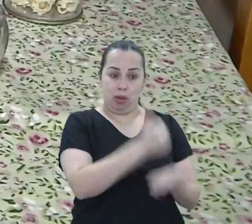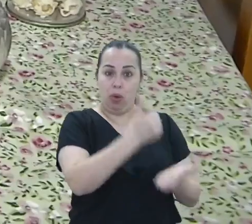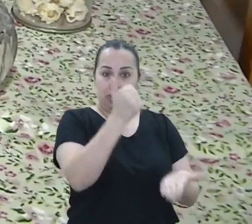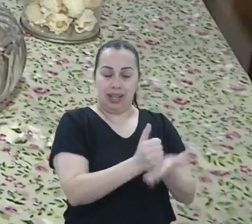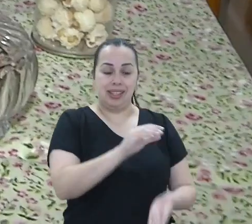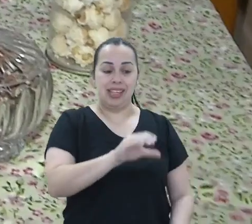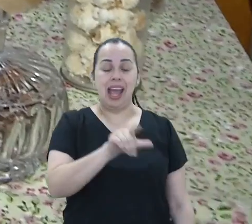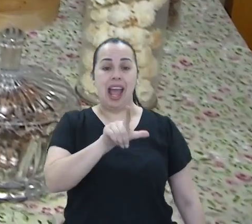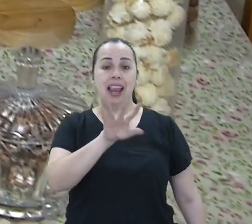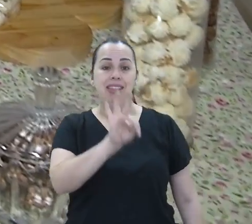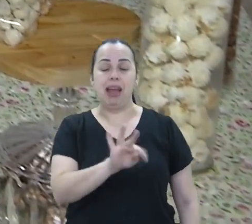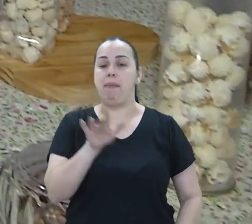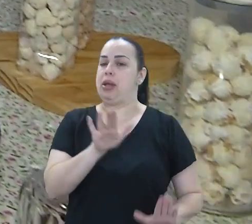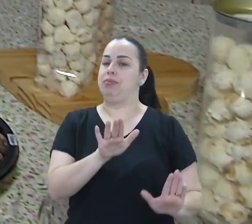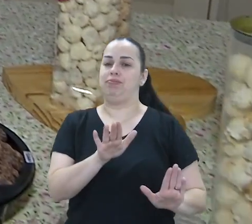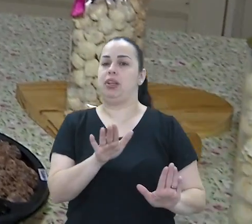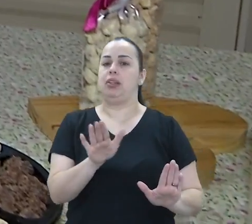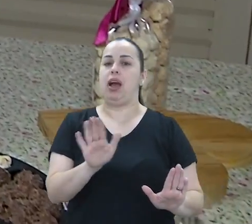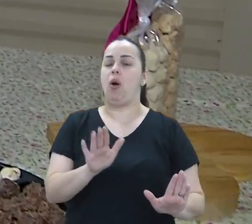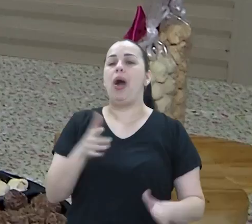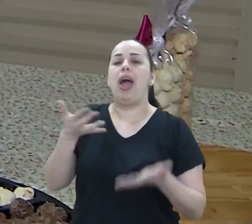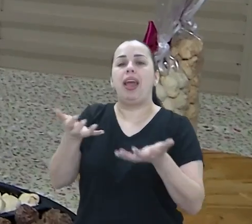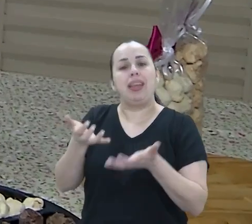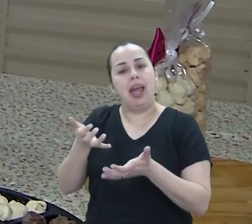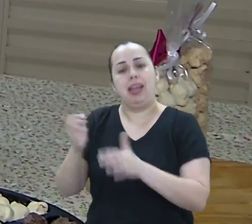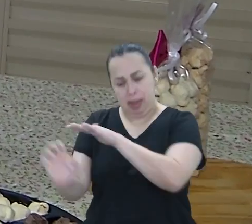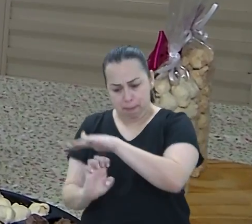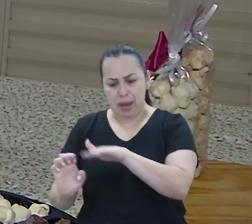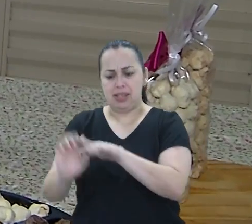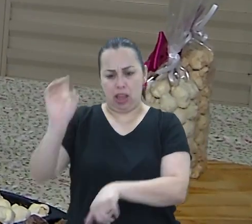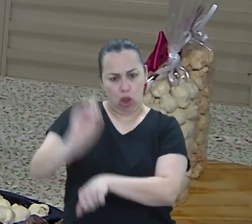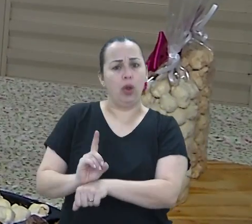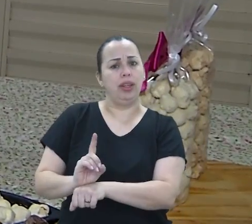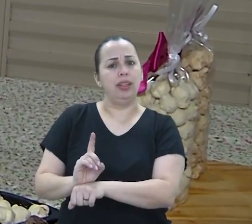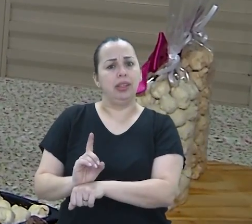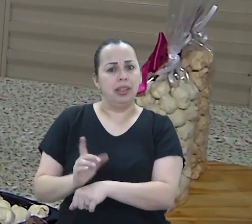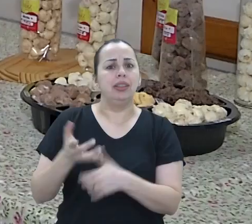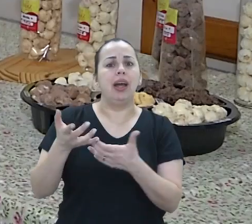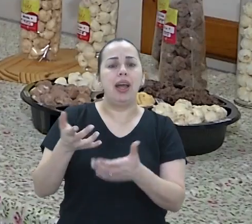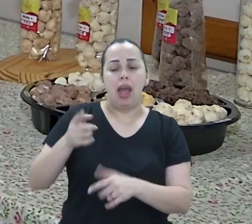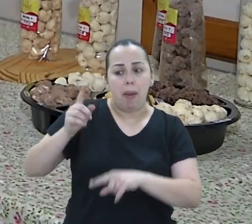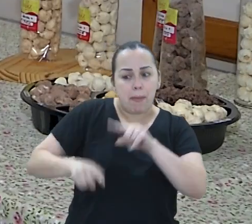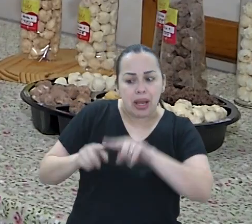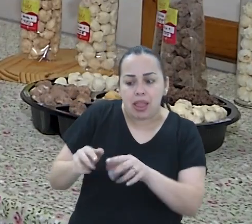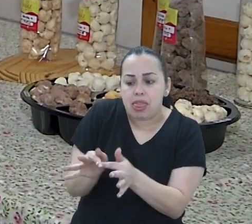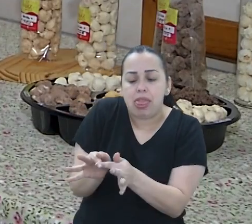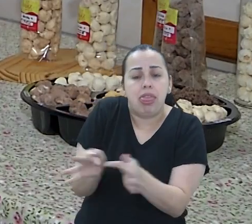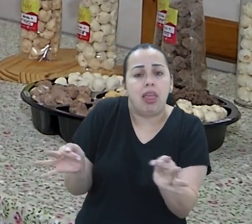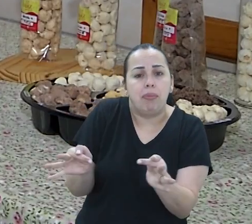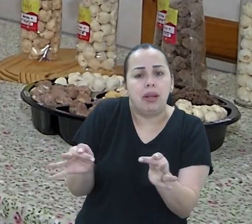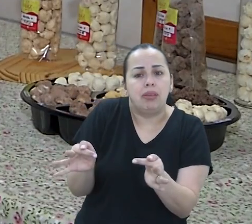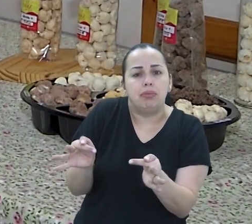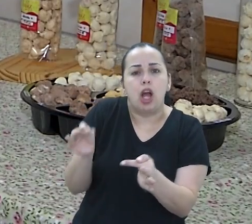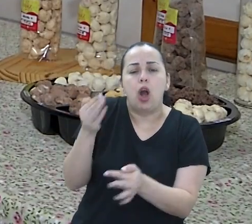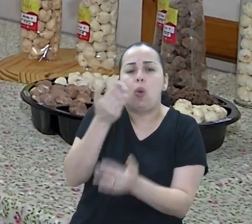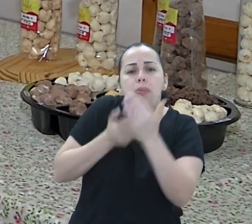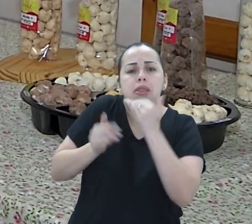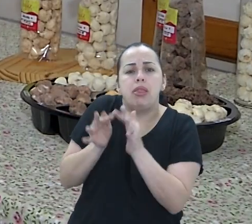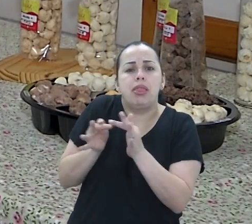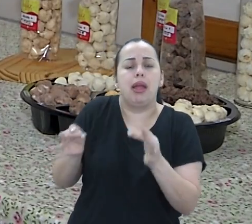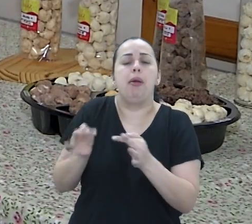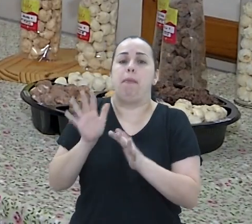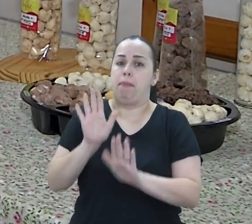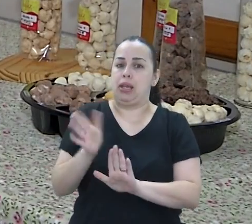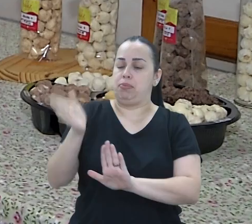CLT, a Priscila continuou empreendendo. Hoje não se vê fazendo outra coisa. É um produto muito